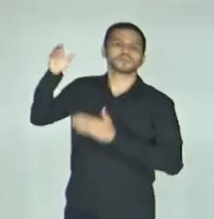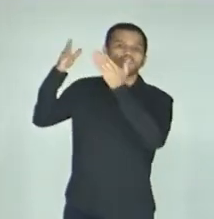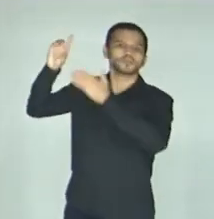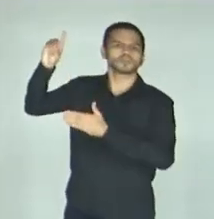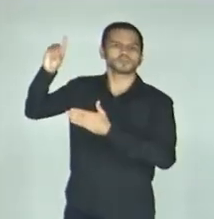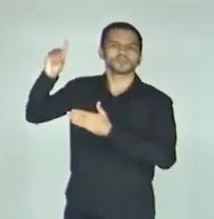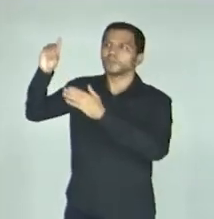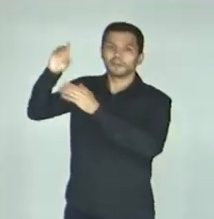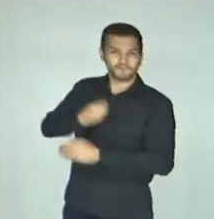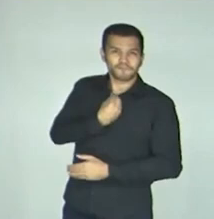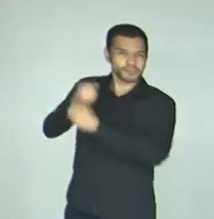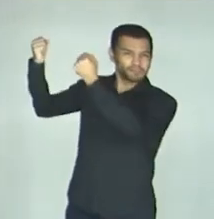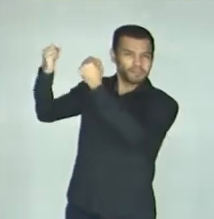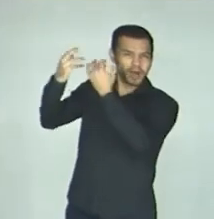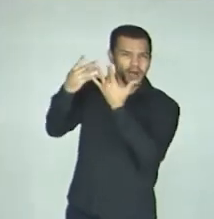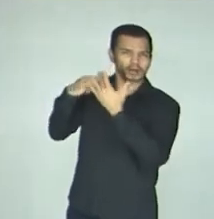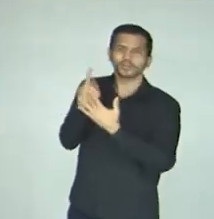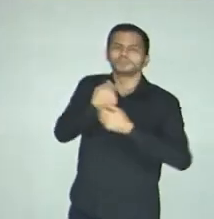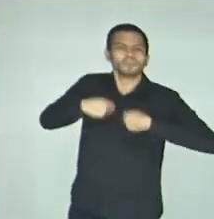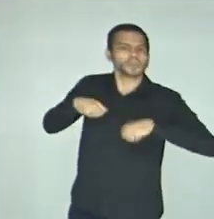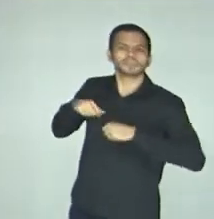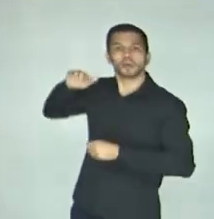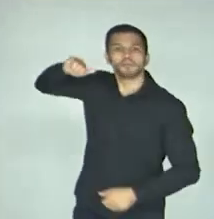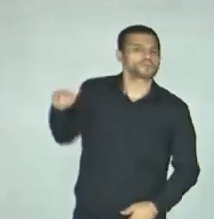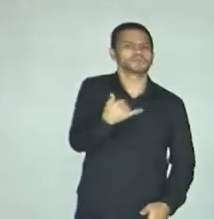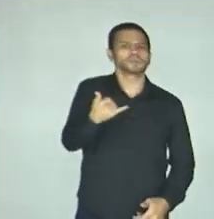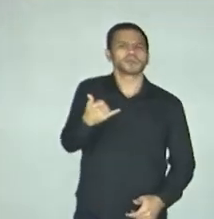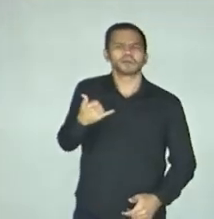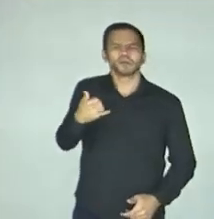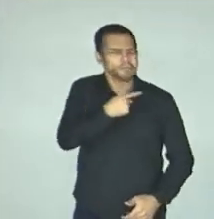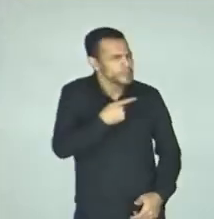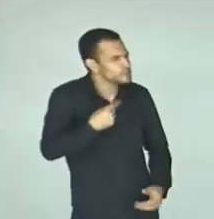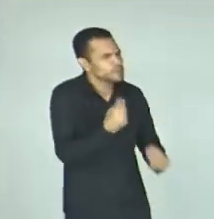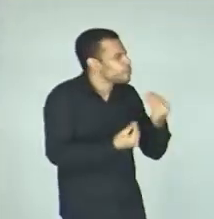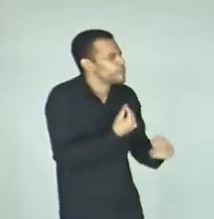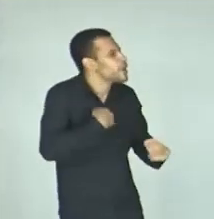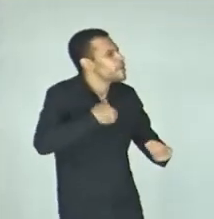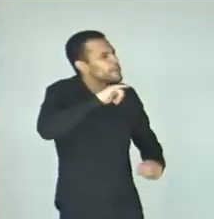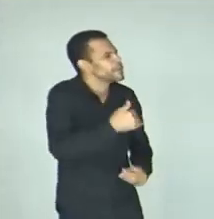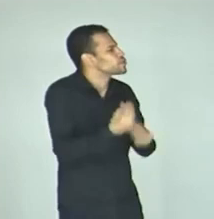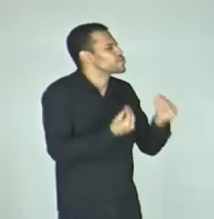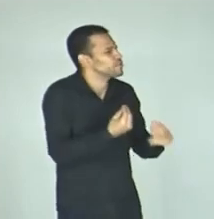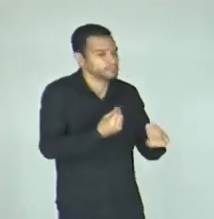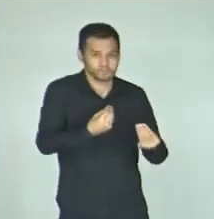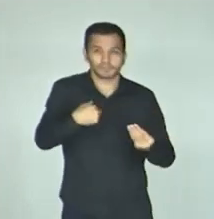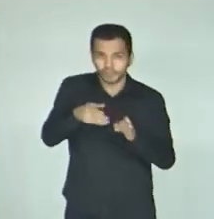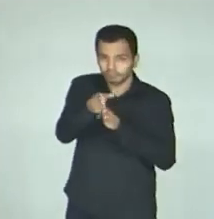isso que eu quero responder agora Pastor como que eu não jogo Fora as bençãos da minha vida primeiro